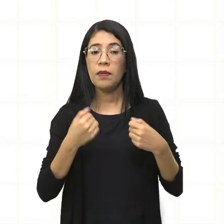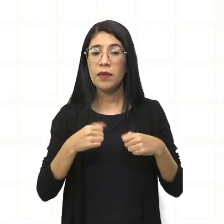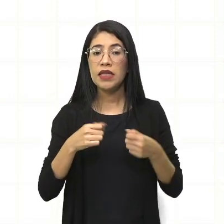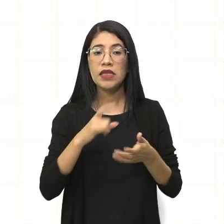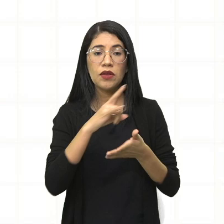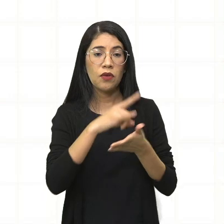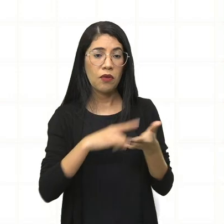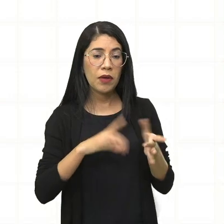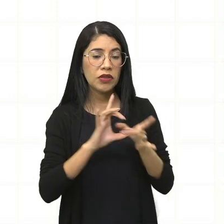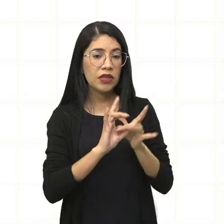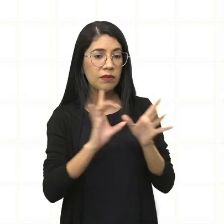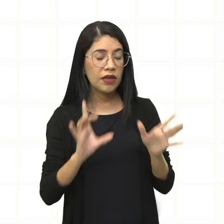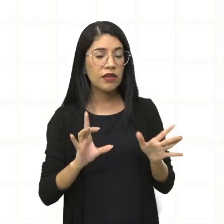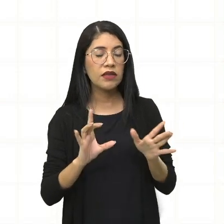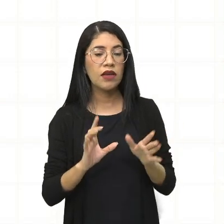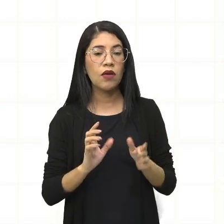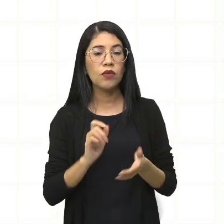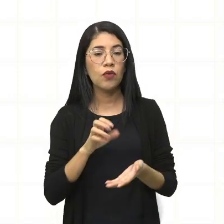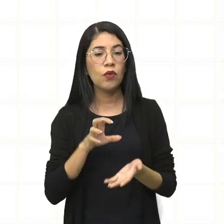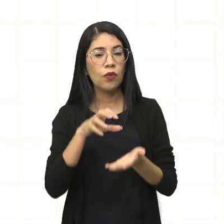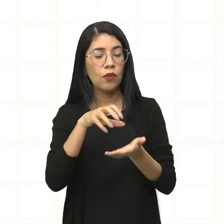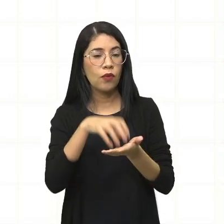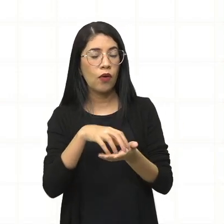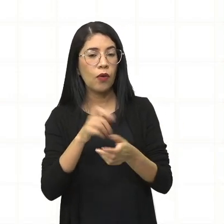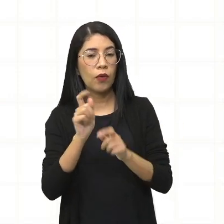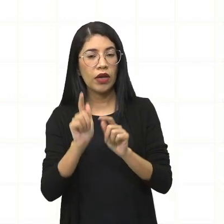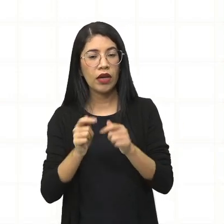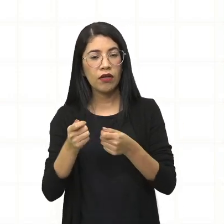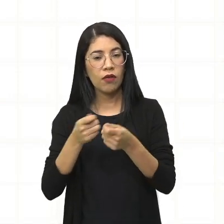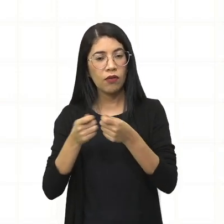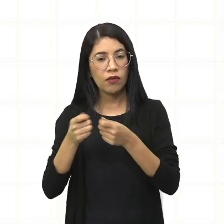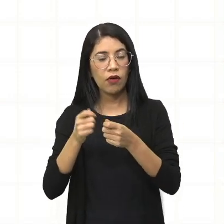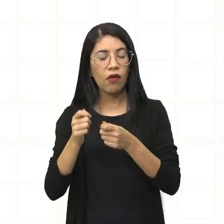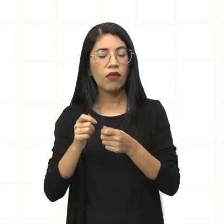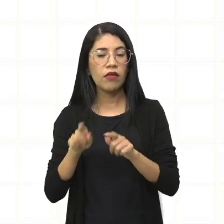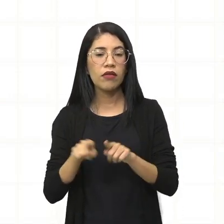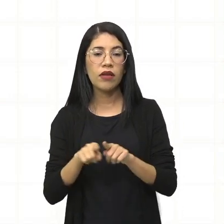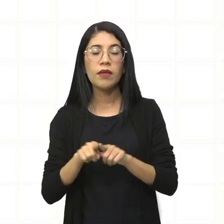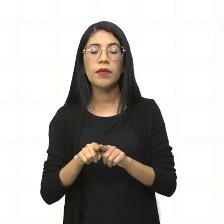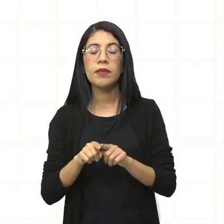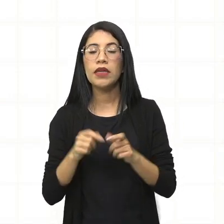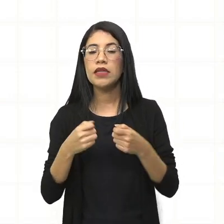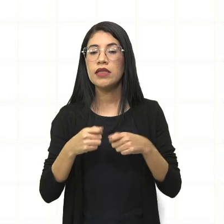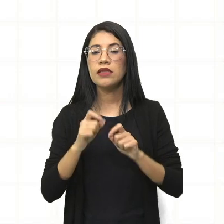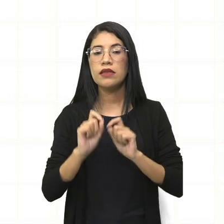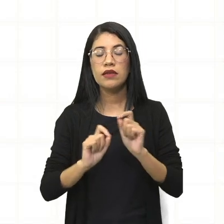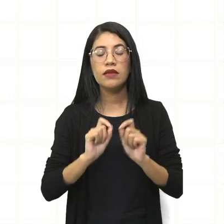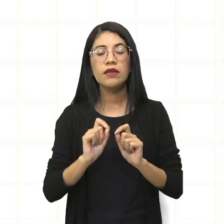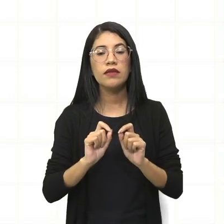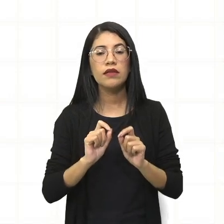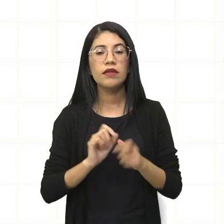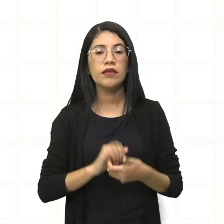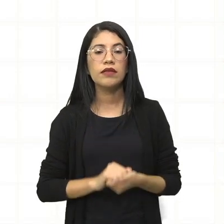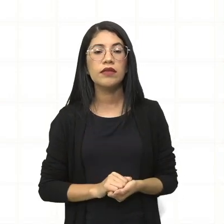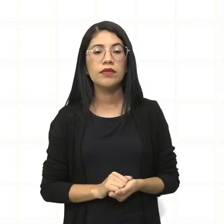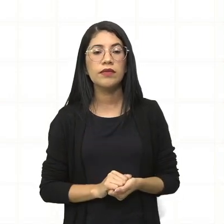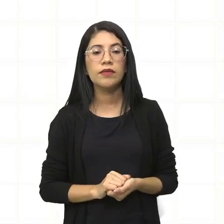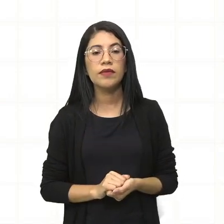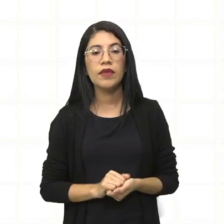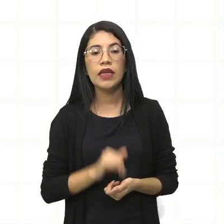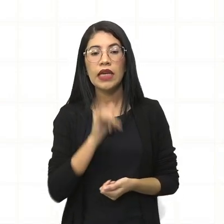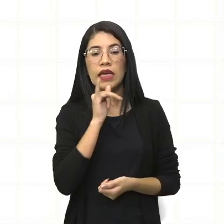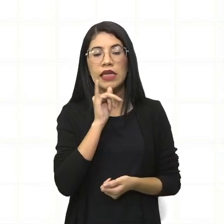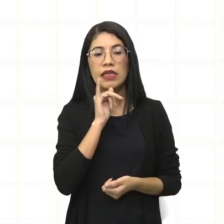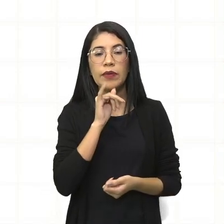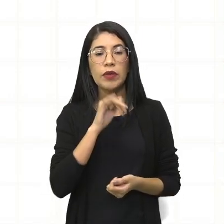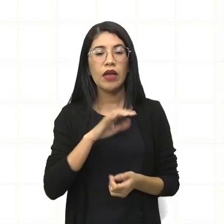autorização prévia dos órgãos gestores, e também, no caso da unidade de